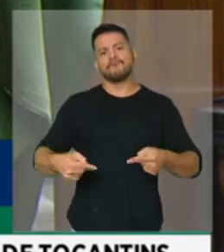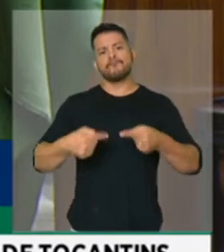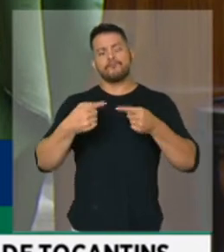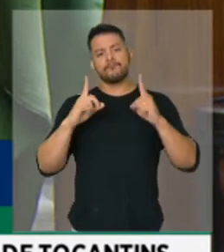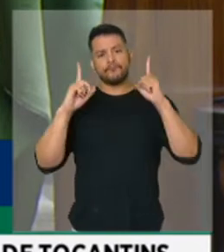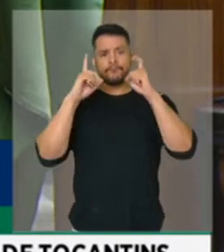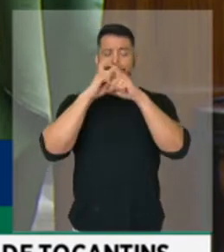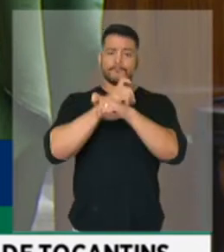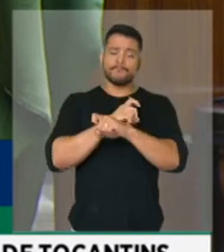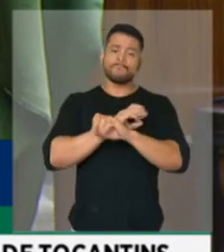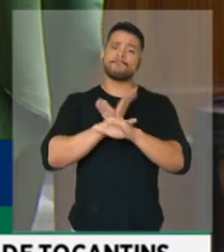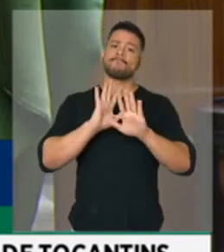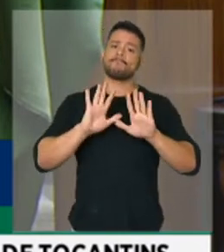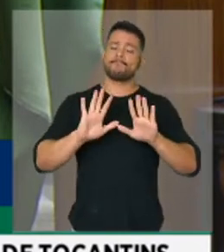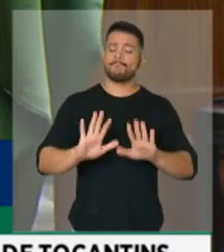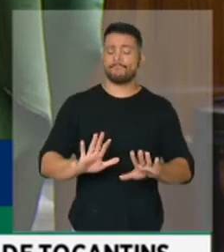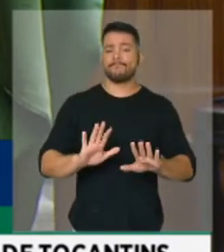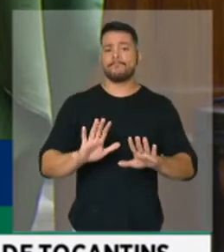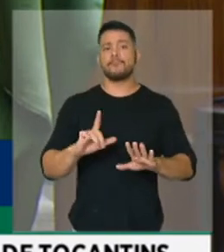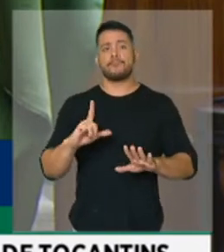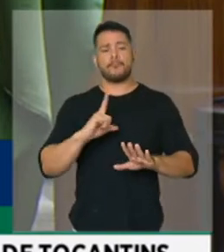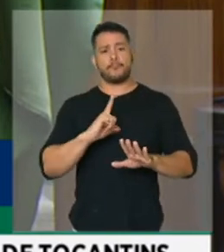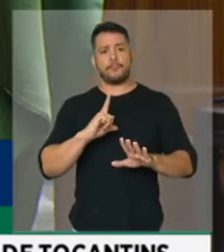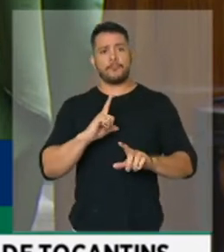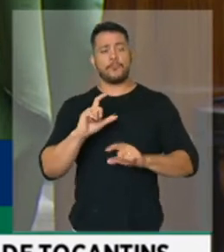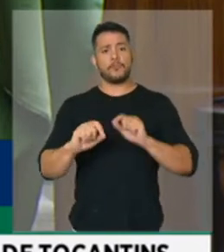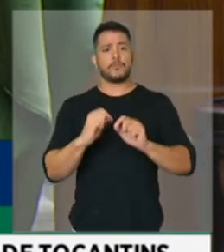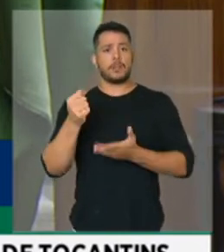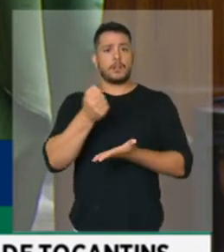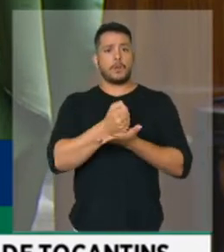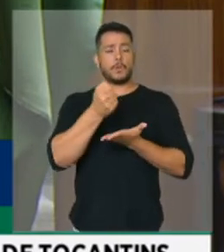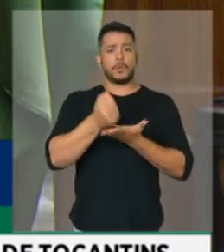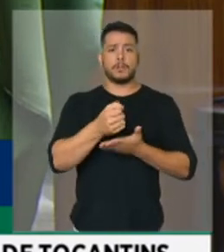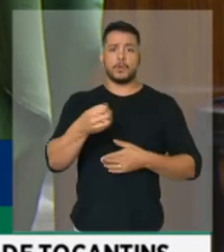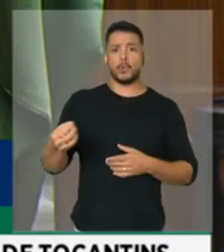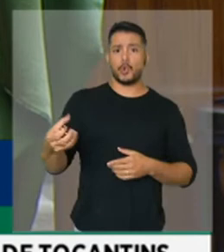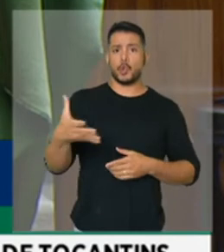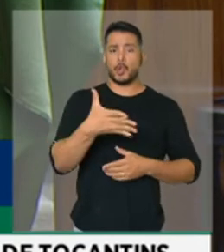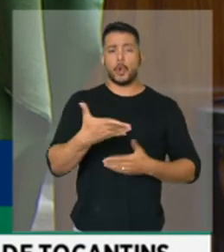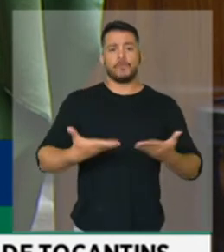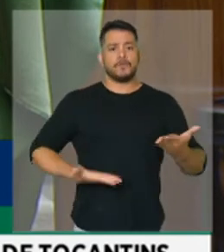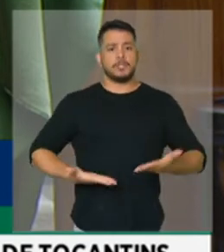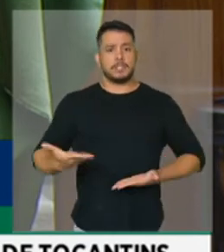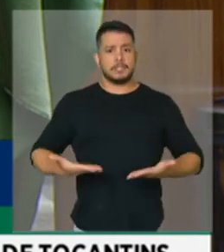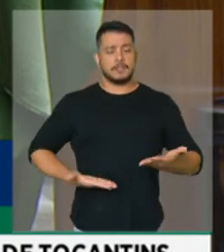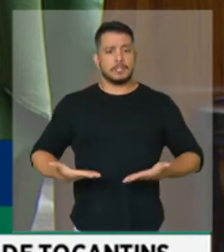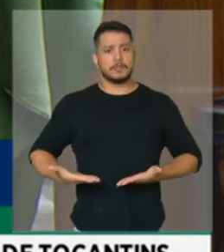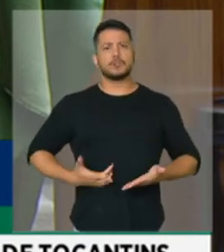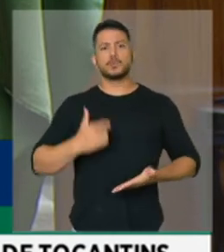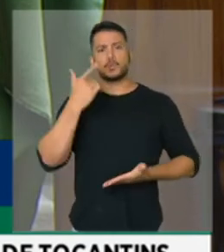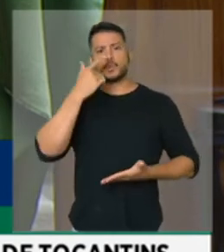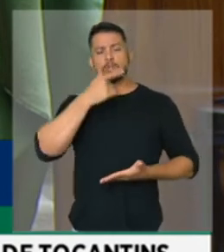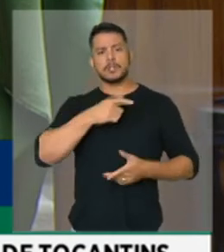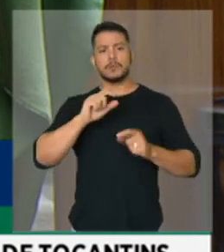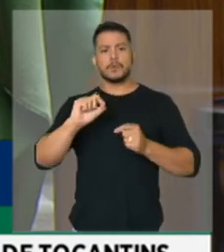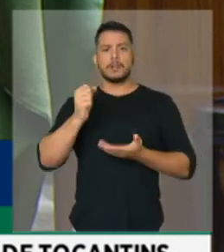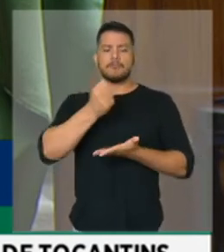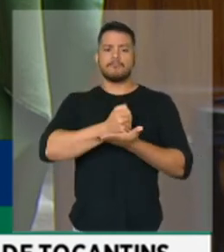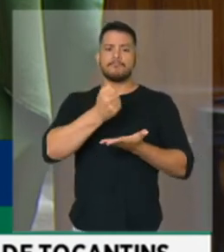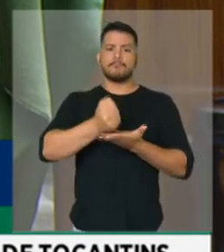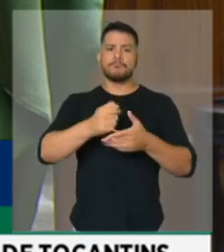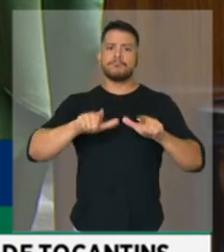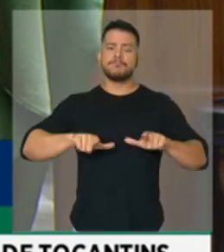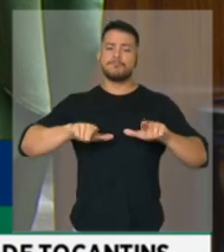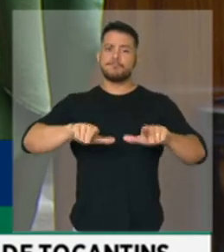aparato estatal, inclusive a contratação de novos servidores, na emissão de certidões de registro civil, na adoção de